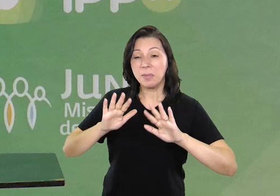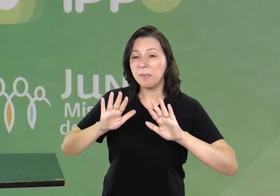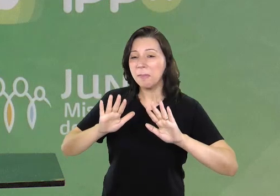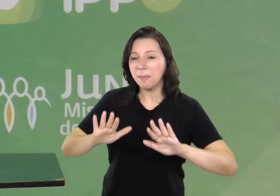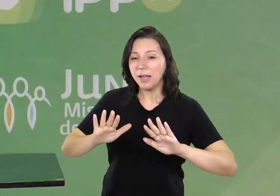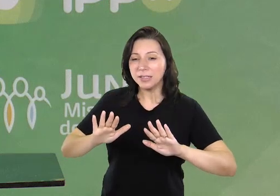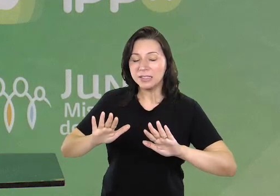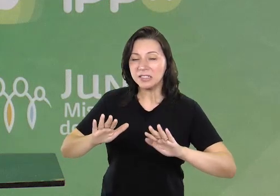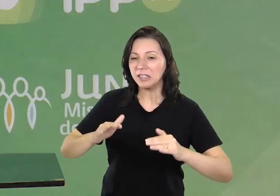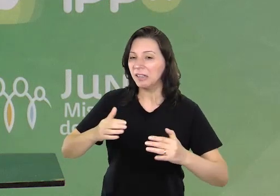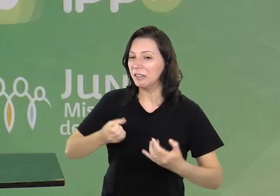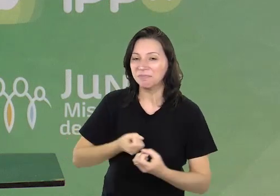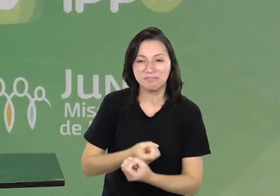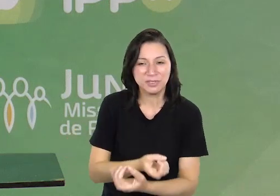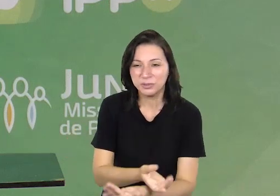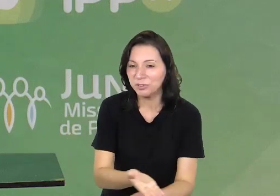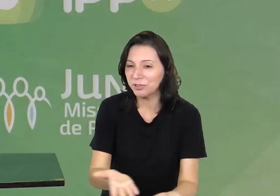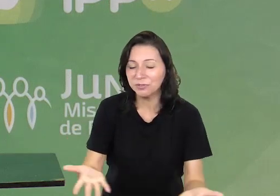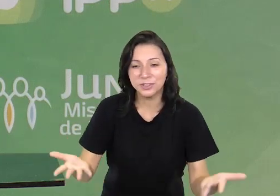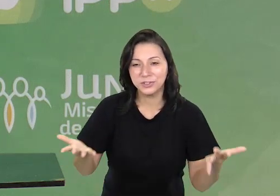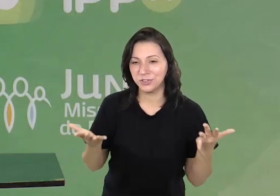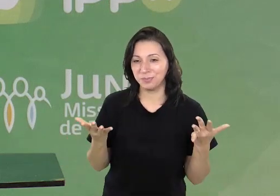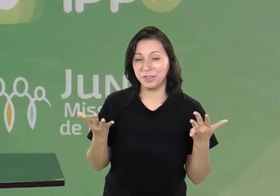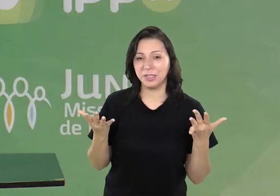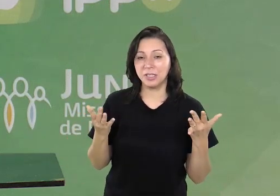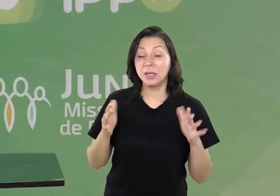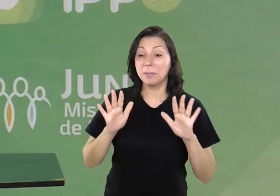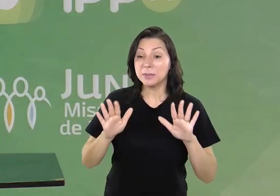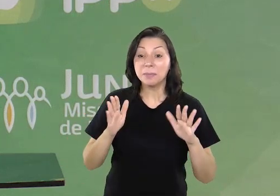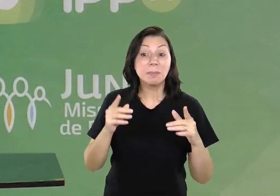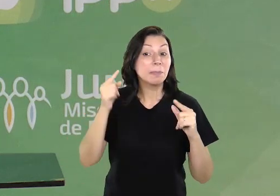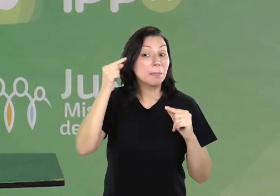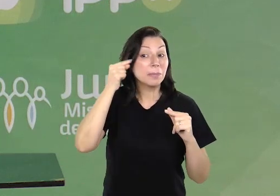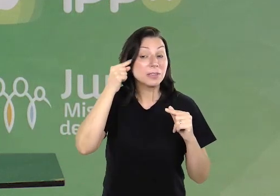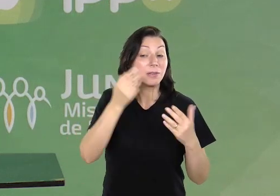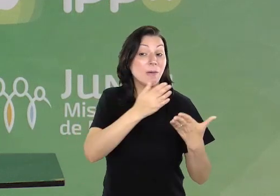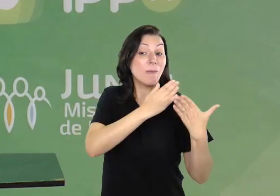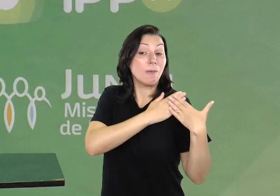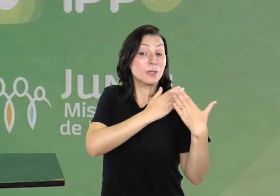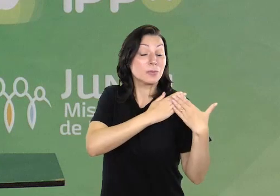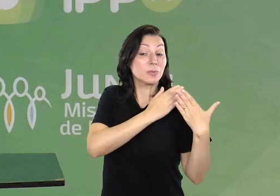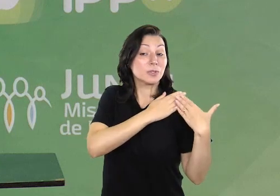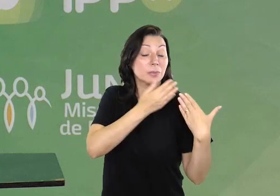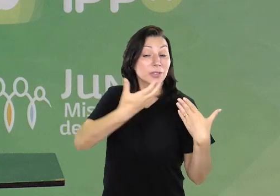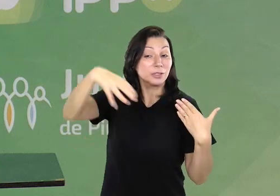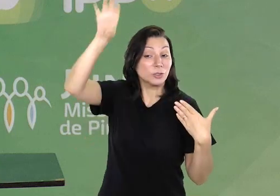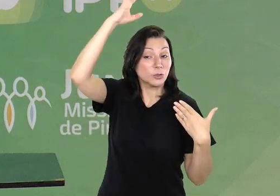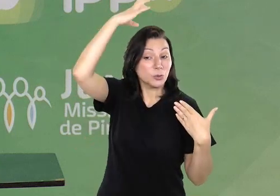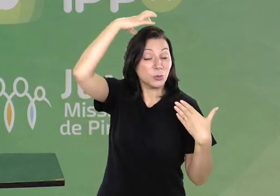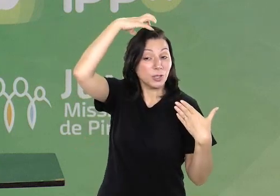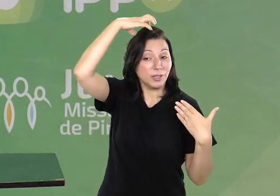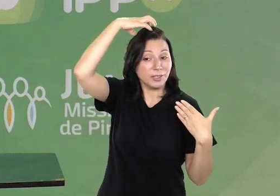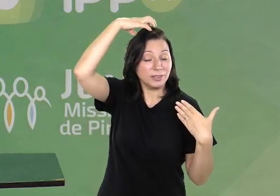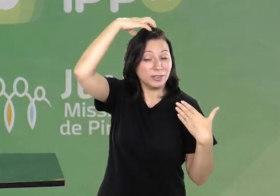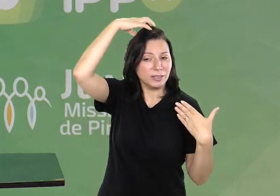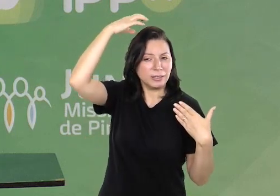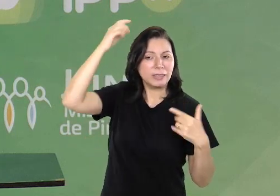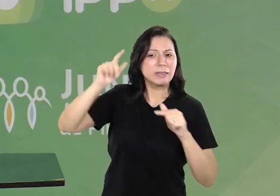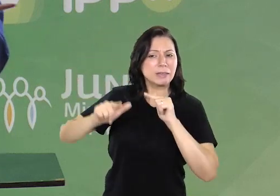Qual o papel de um rei trabalhar para quem Para ele não para o povo